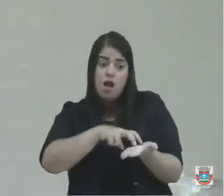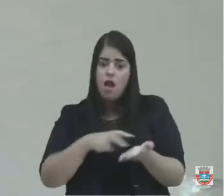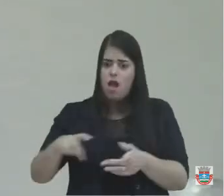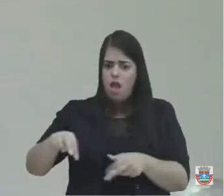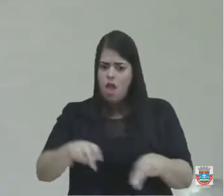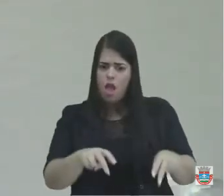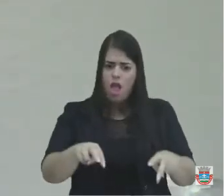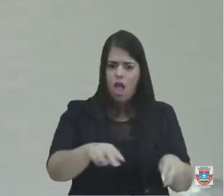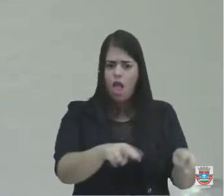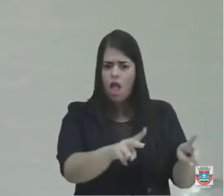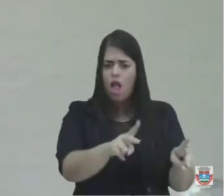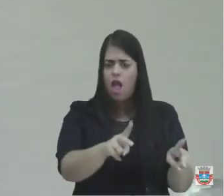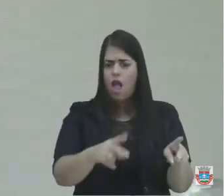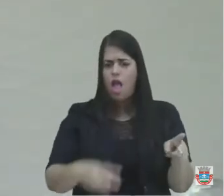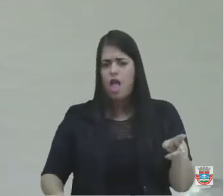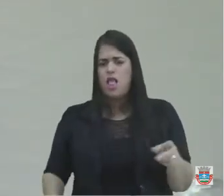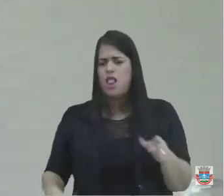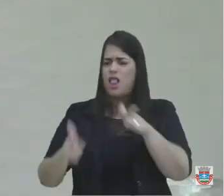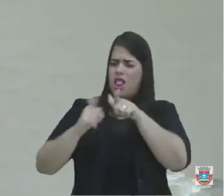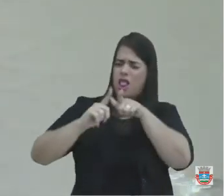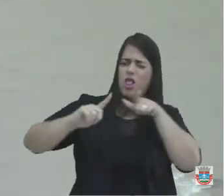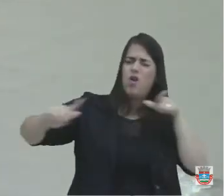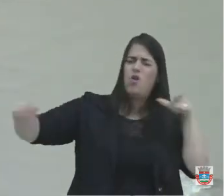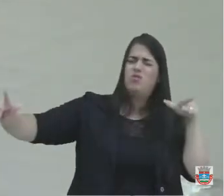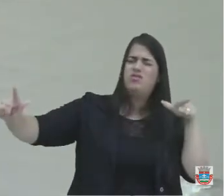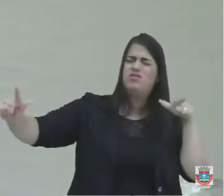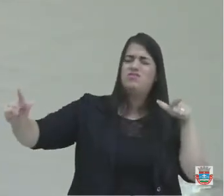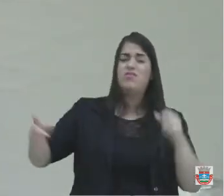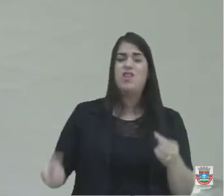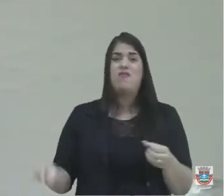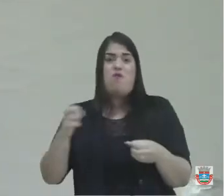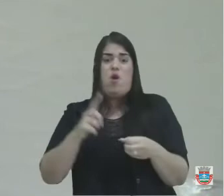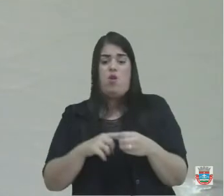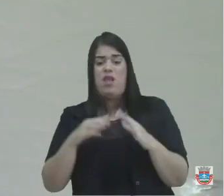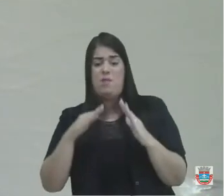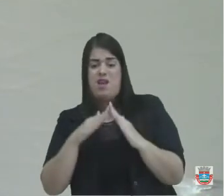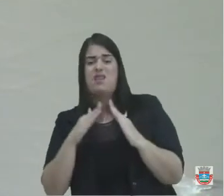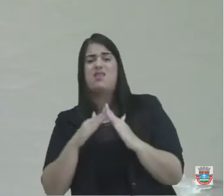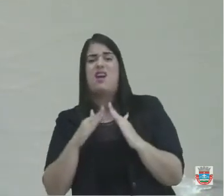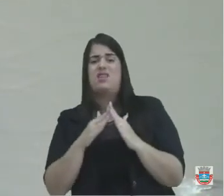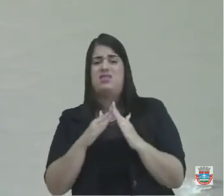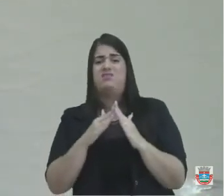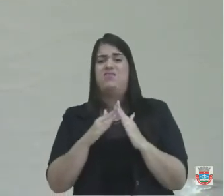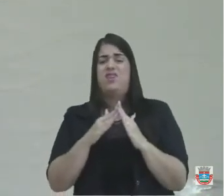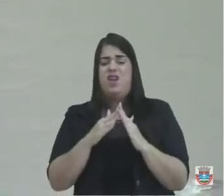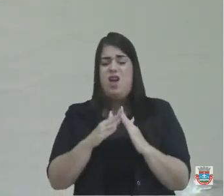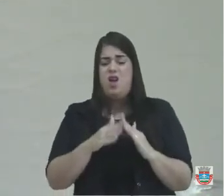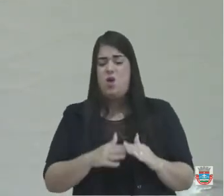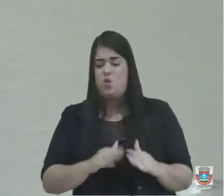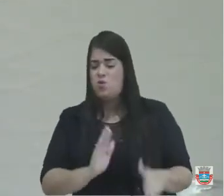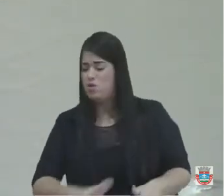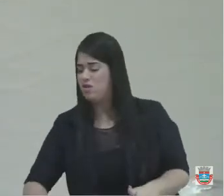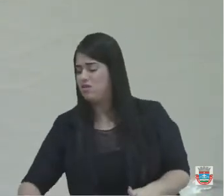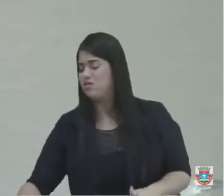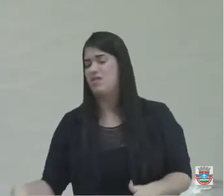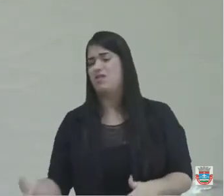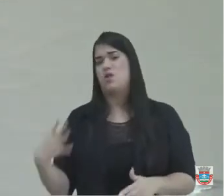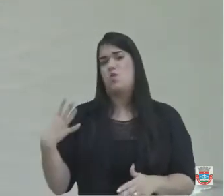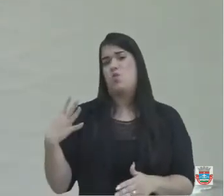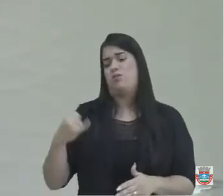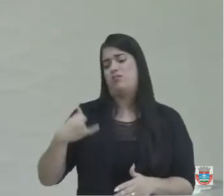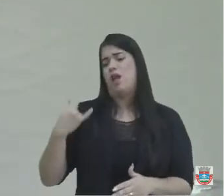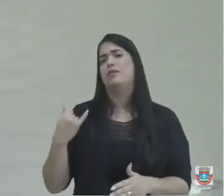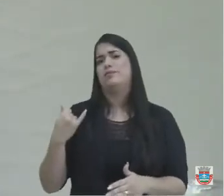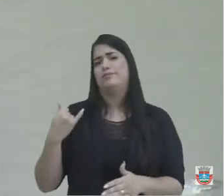grande e de 11 horas teria que voltar para casa no sol quente com as crianças de 34 anos de idade então